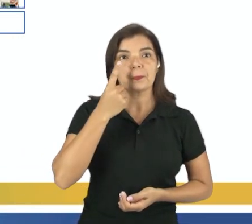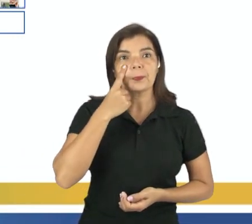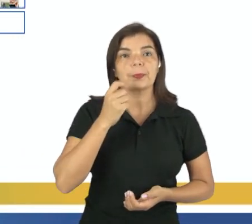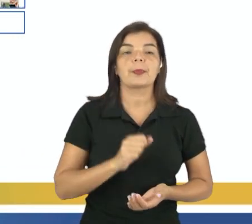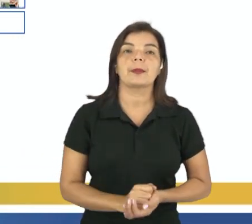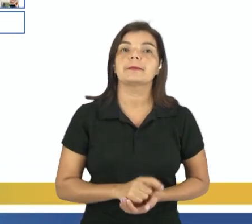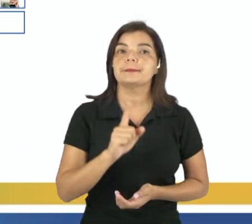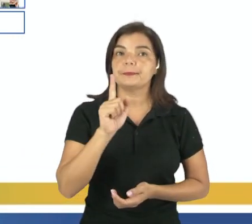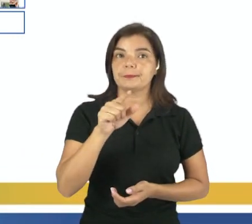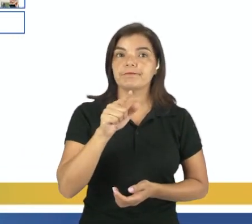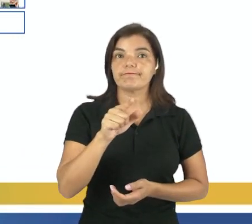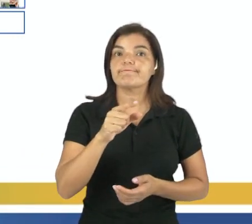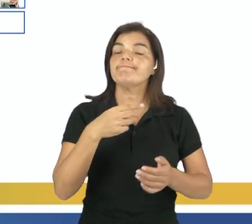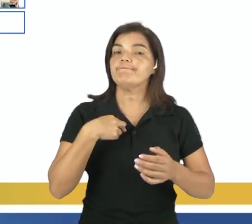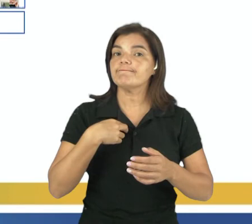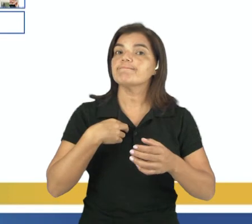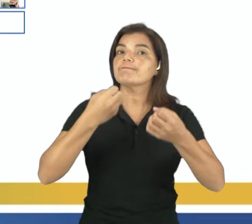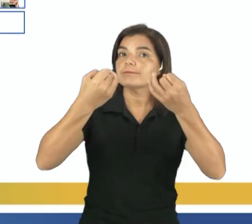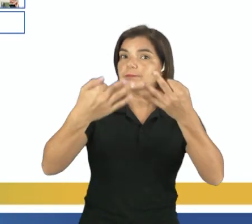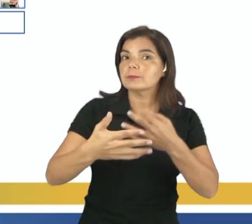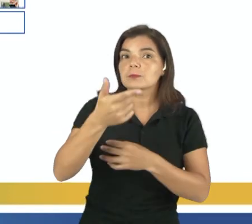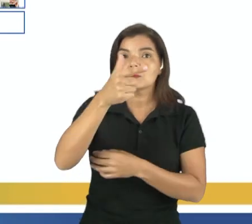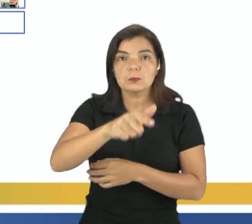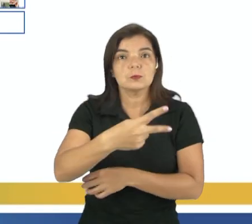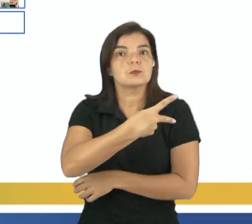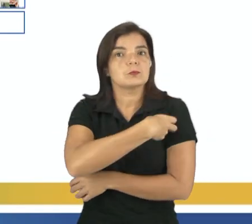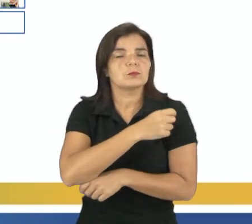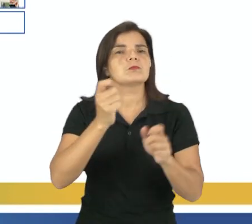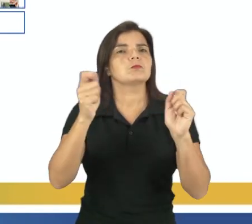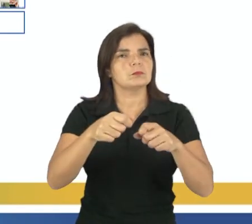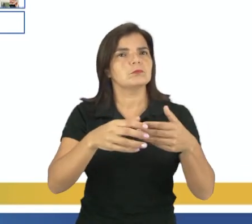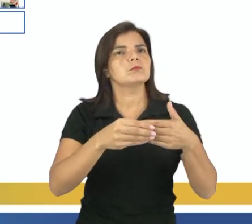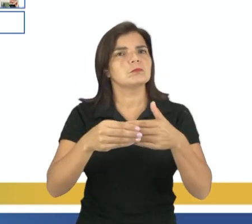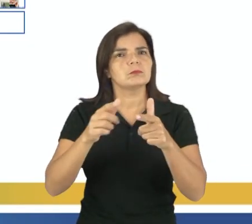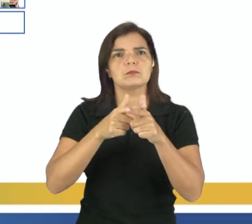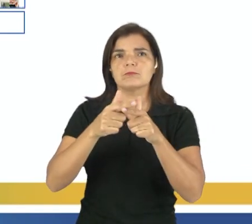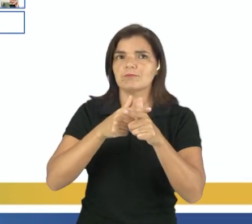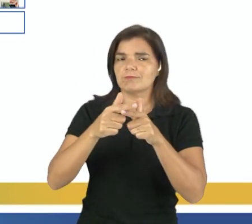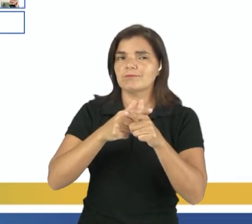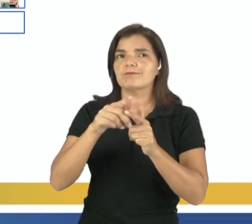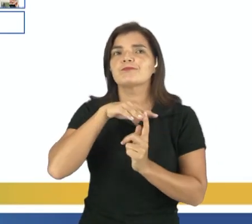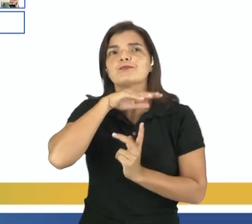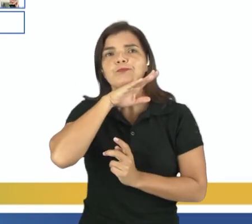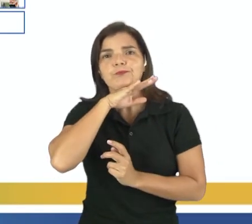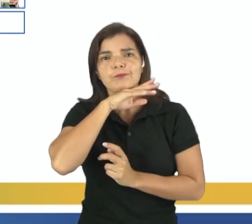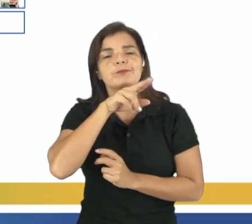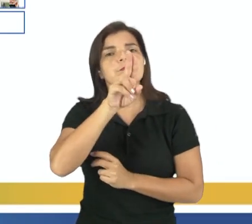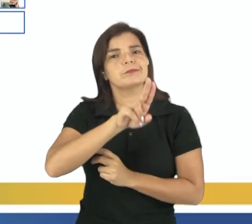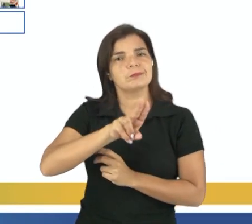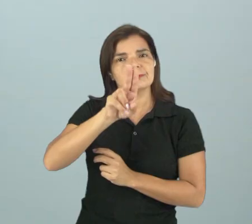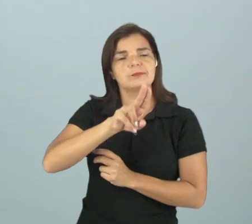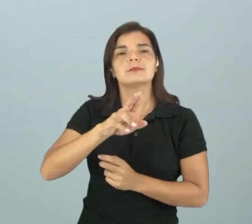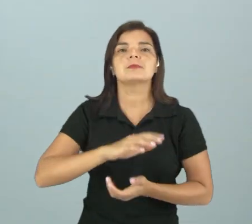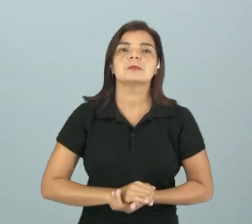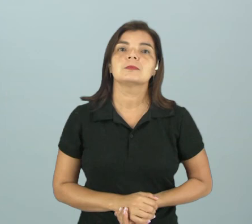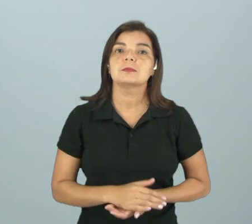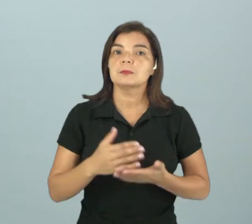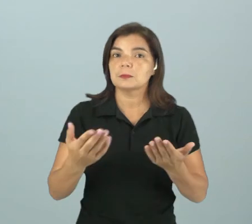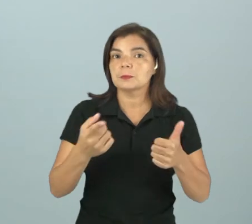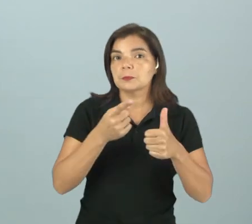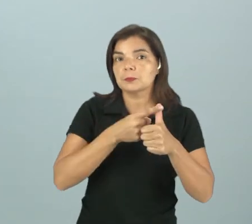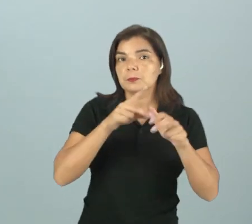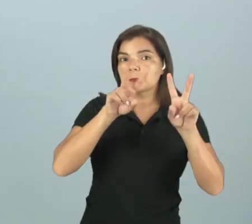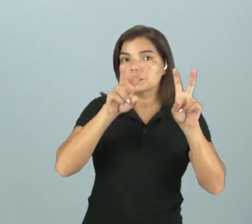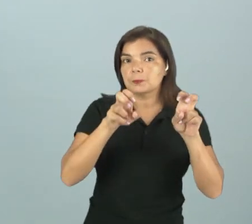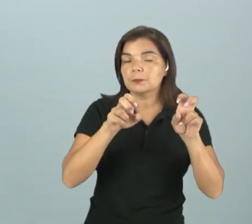Observem, gente, que é uma abordagem reforçando que a vacina pode trazer consequências ruins a quem utilizar, quando no